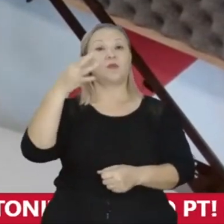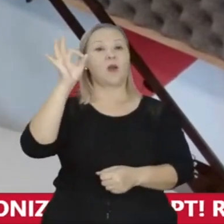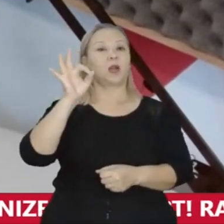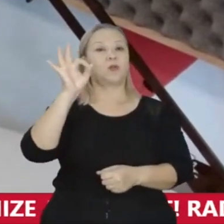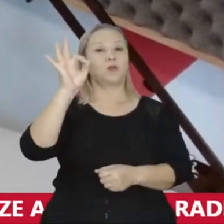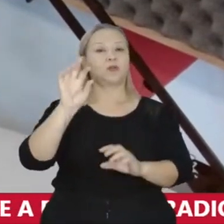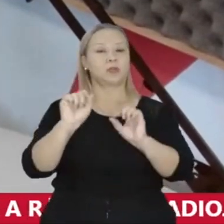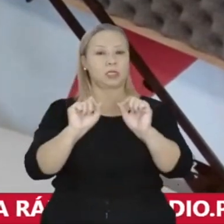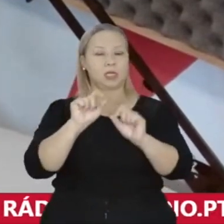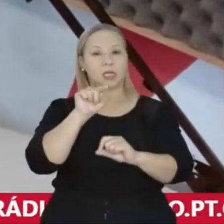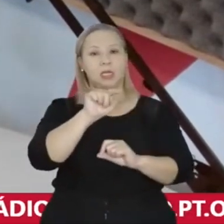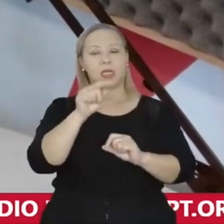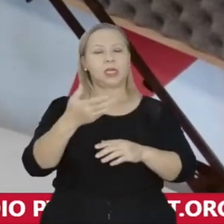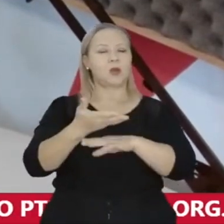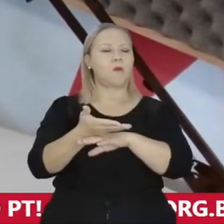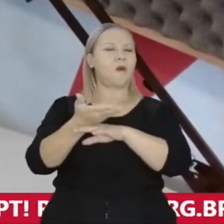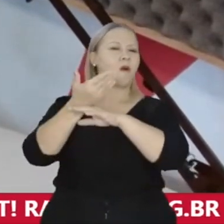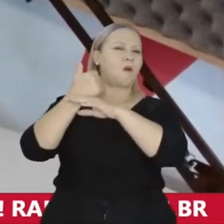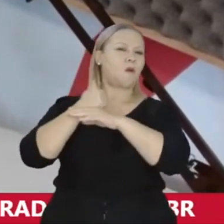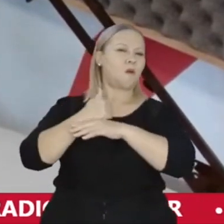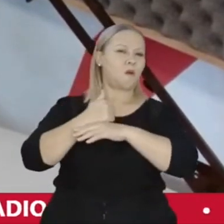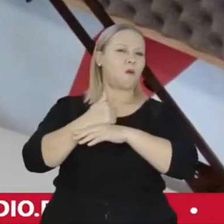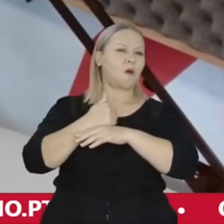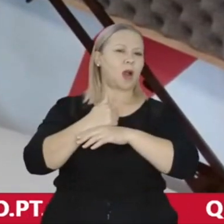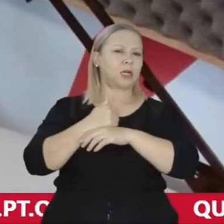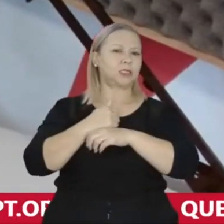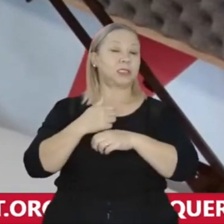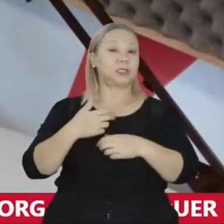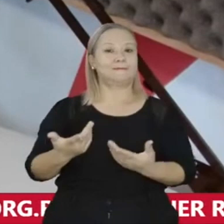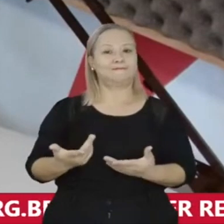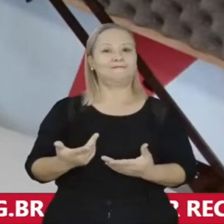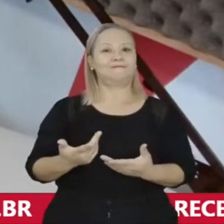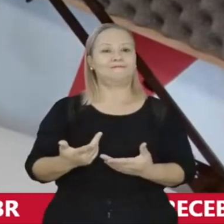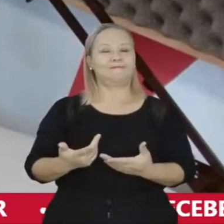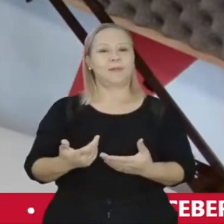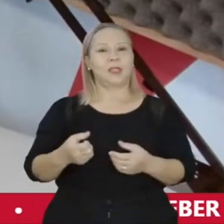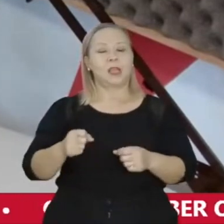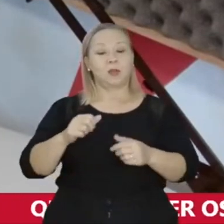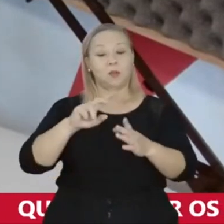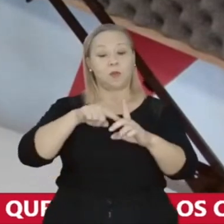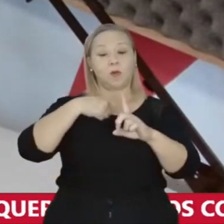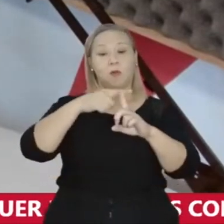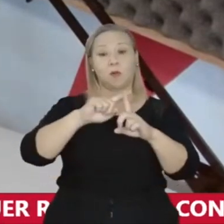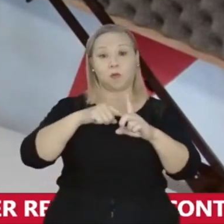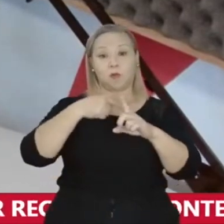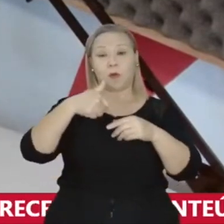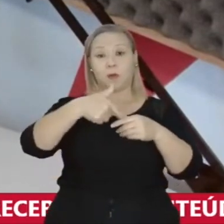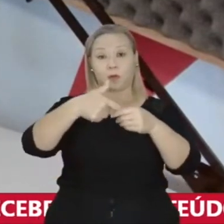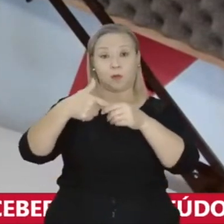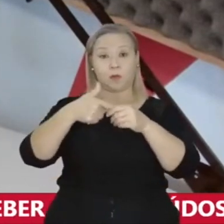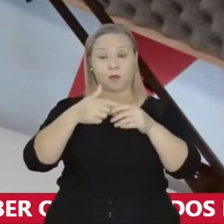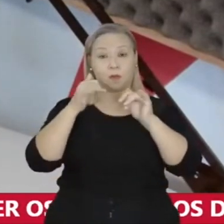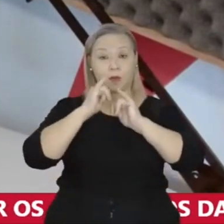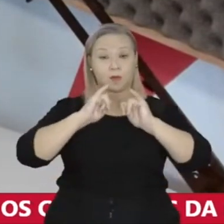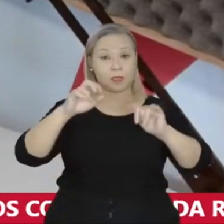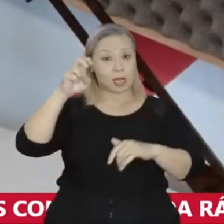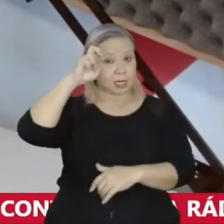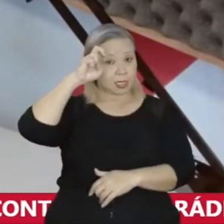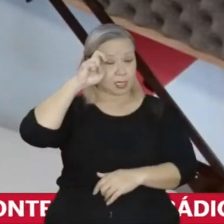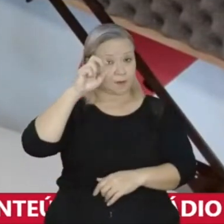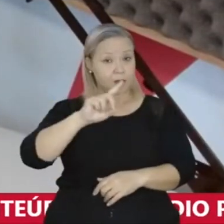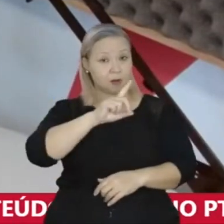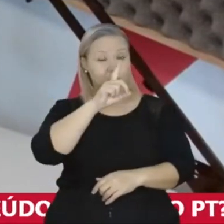10,54%. E isso foi antes da repercussão do aumento bomba dos combustíveis, que foi anunciado na quinta-feira, um dia antes